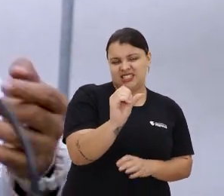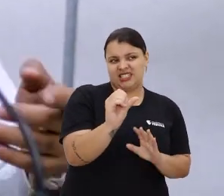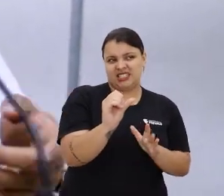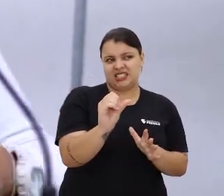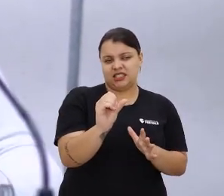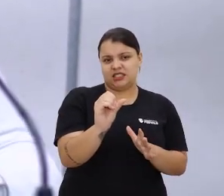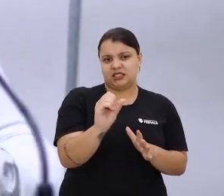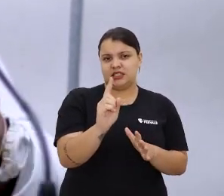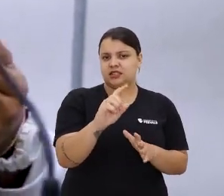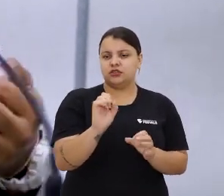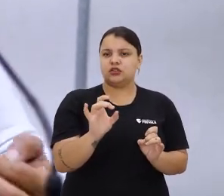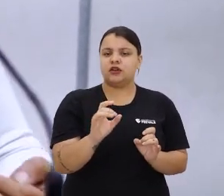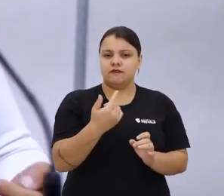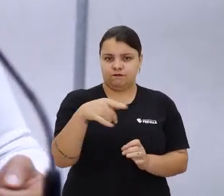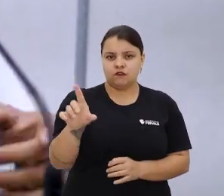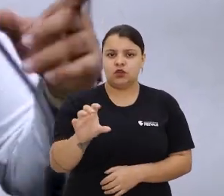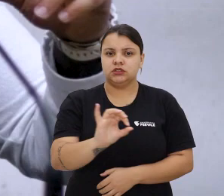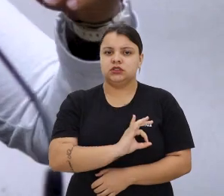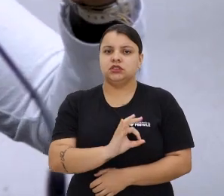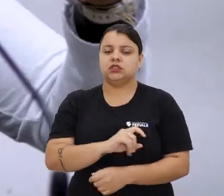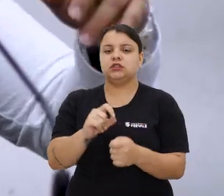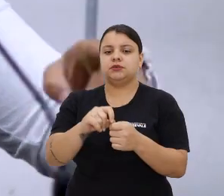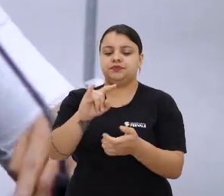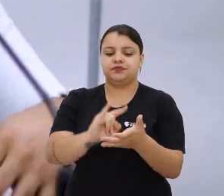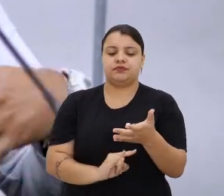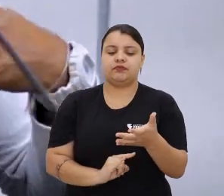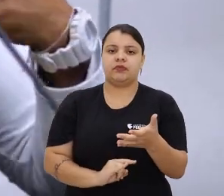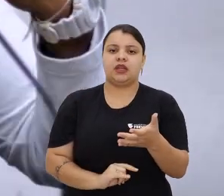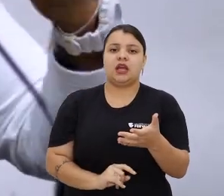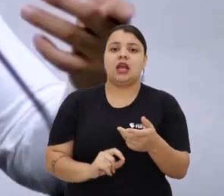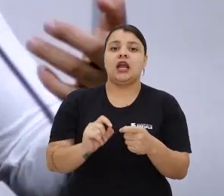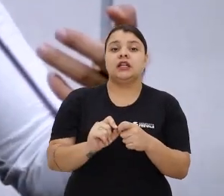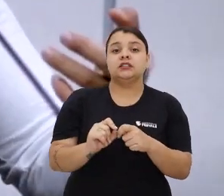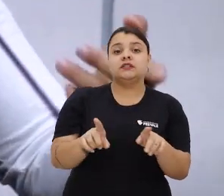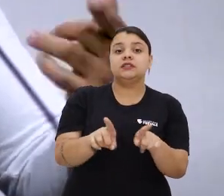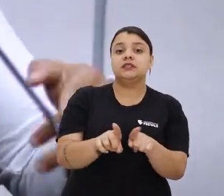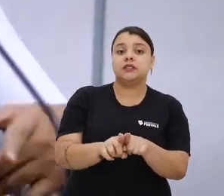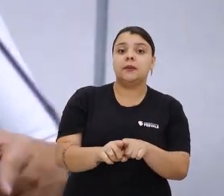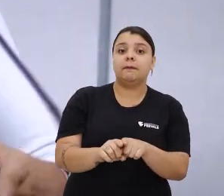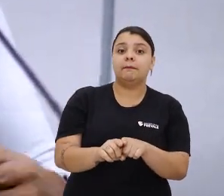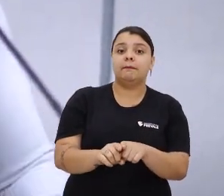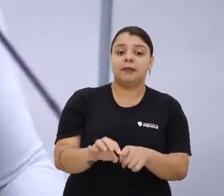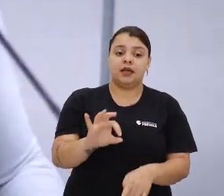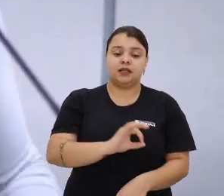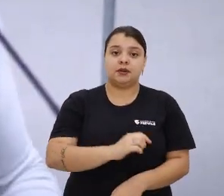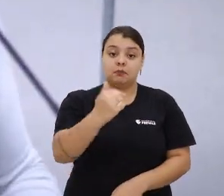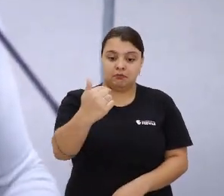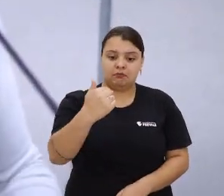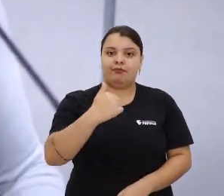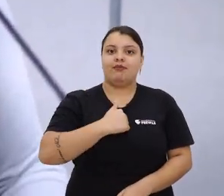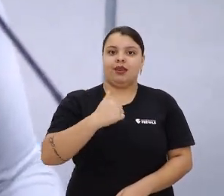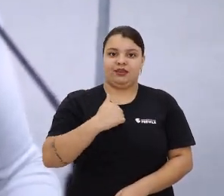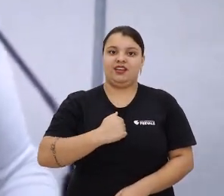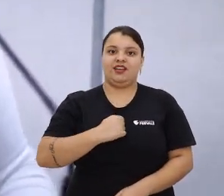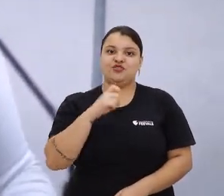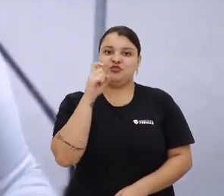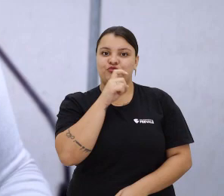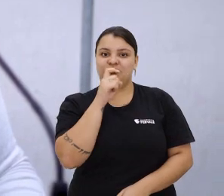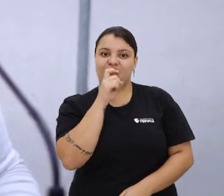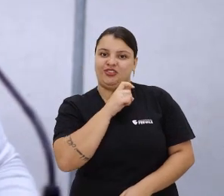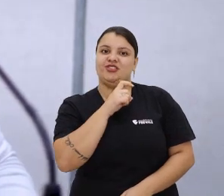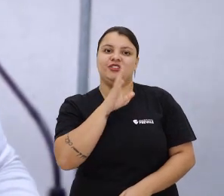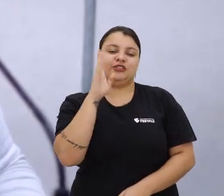só a denúncia, eu vou na delegacia para prestar a ocorrência, eles fazem uma denúncia minha de calúnia e difamação,